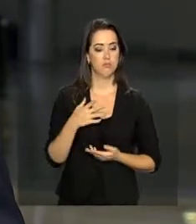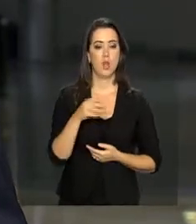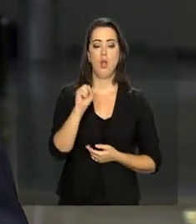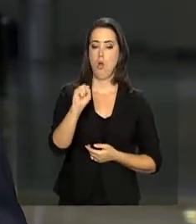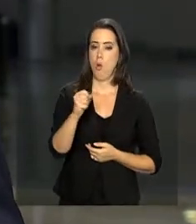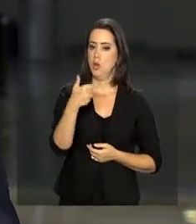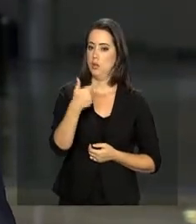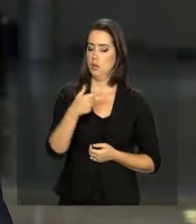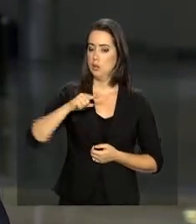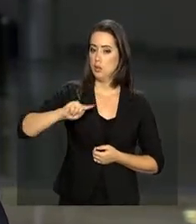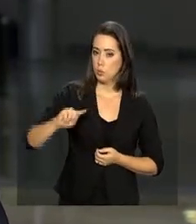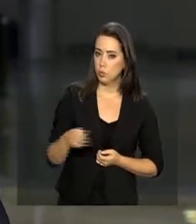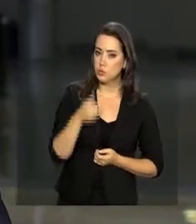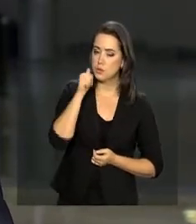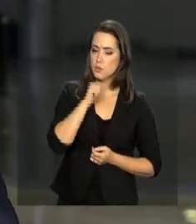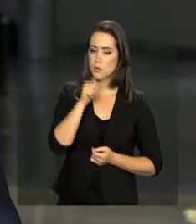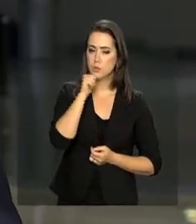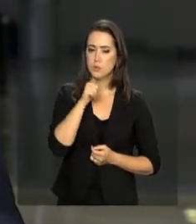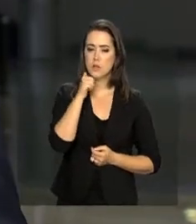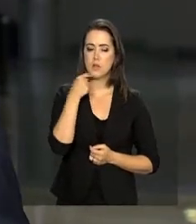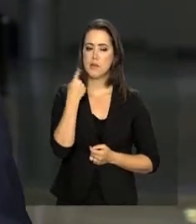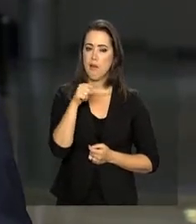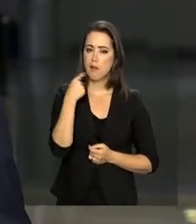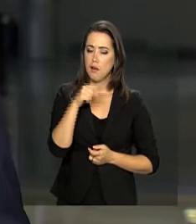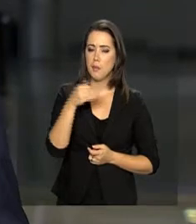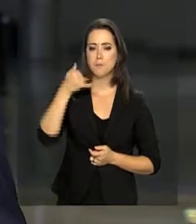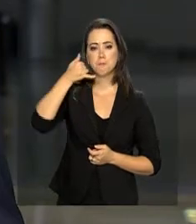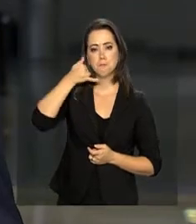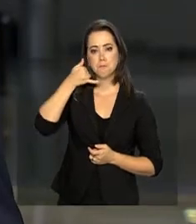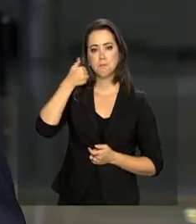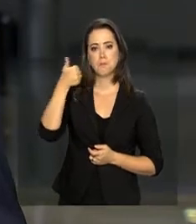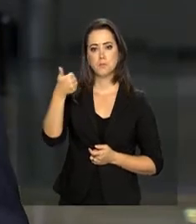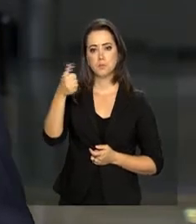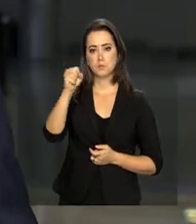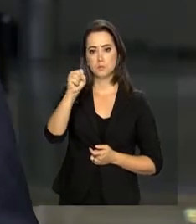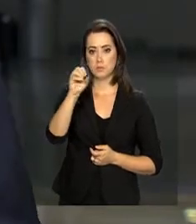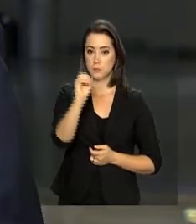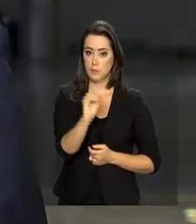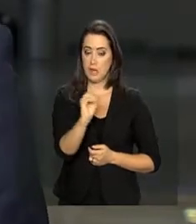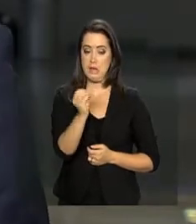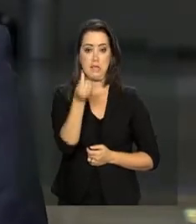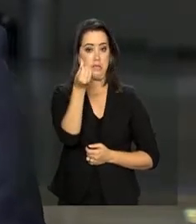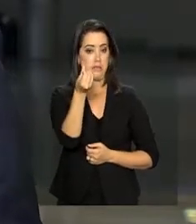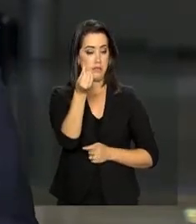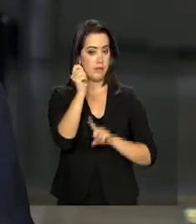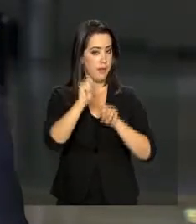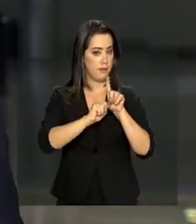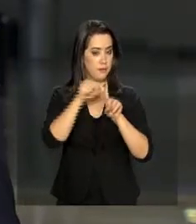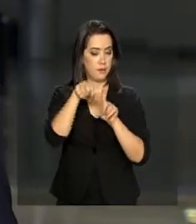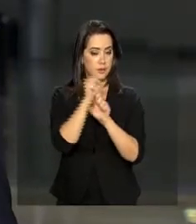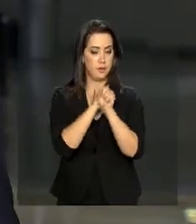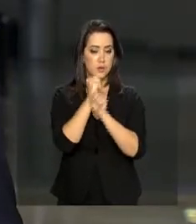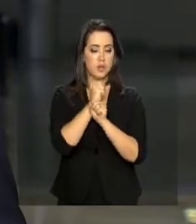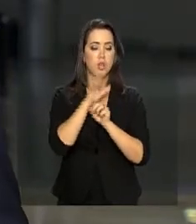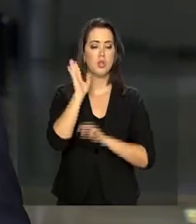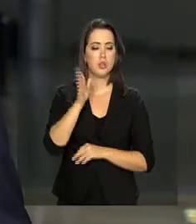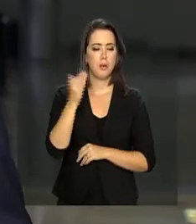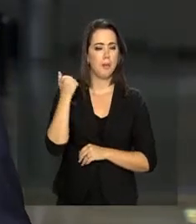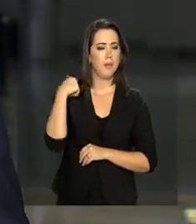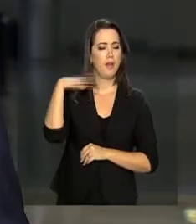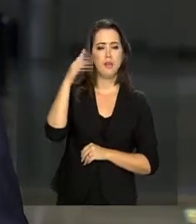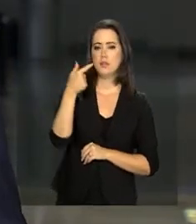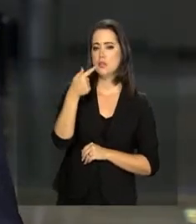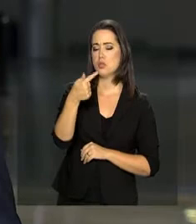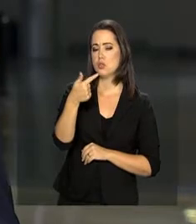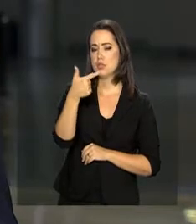algum tipo de violência por meio do ligue 180 e nos primeiros seis meses deste ano já foram mais de